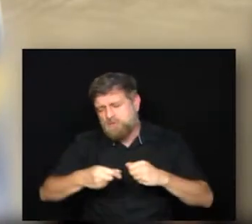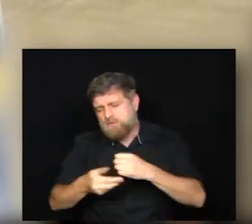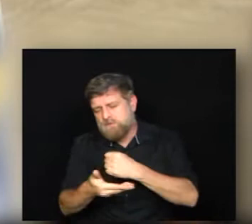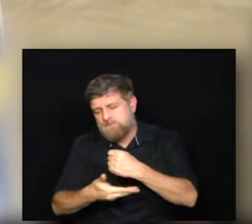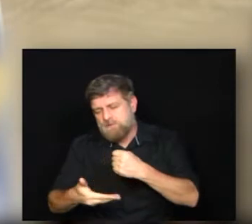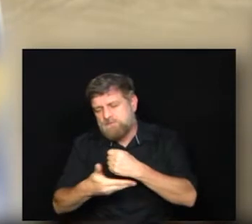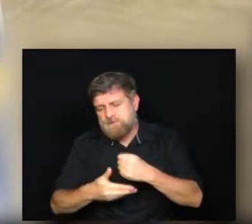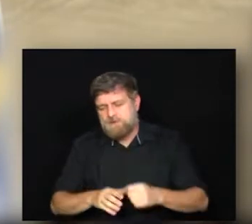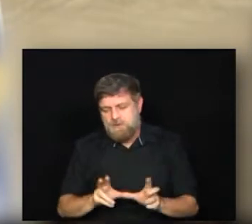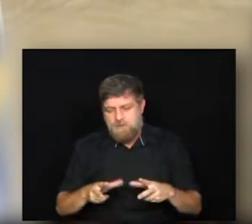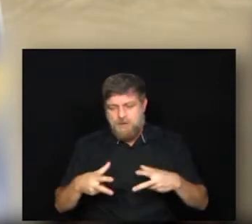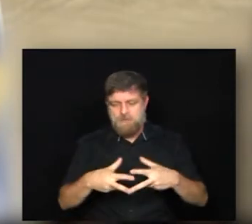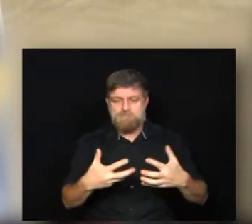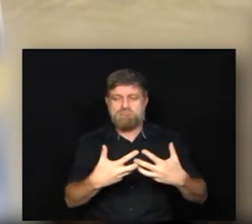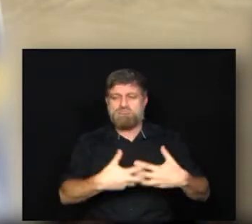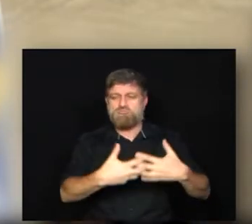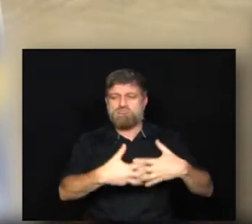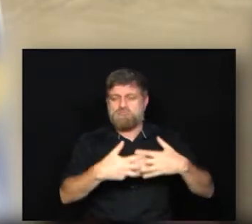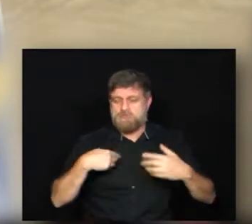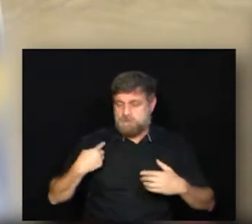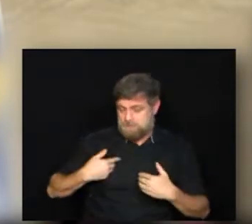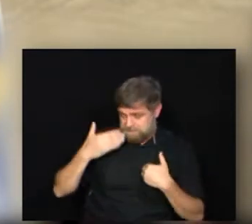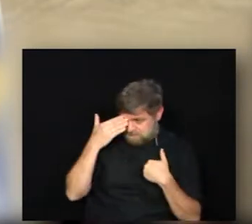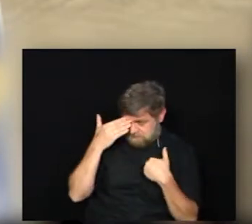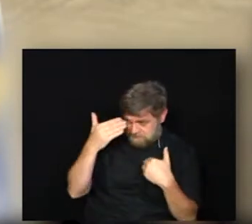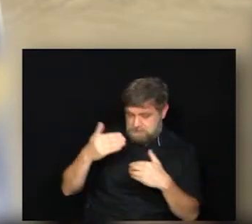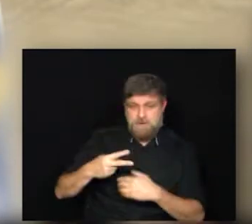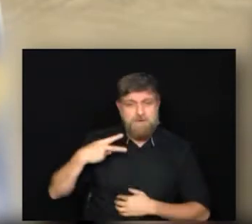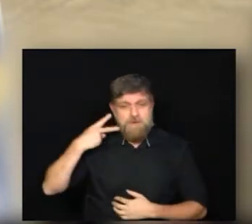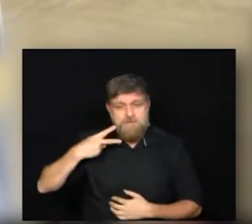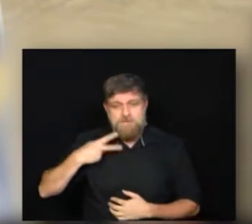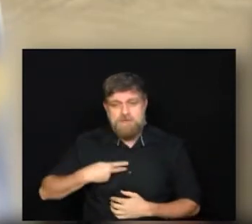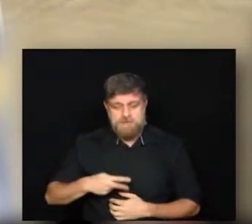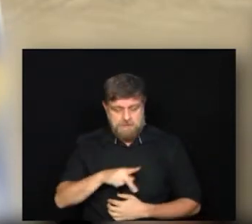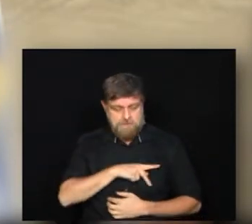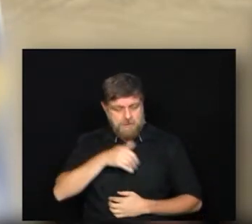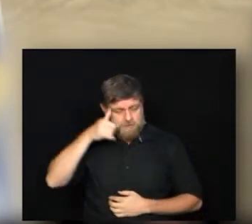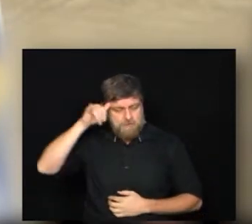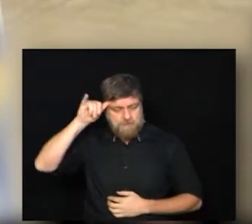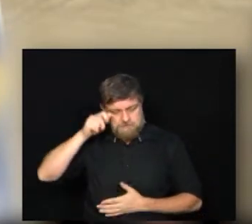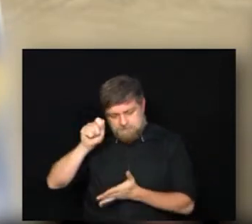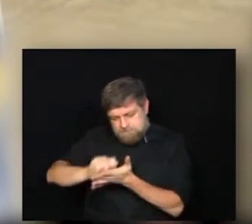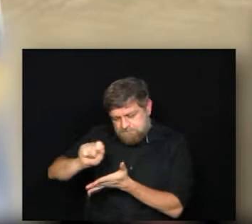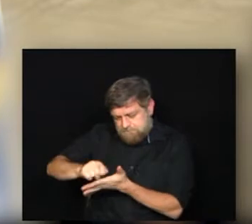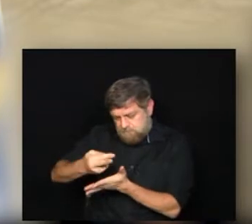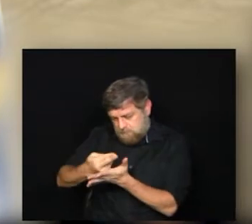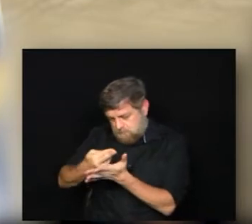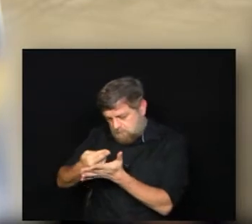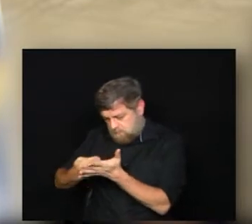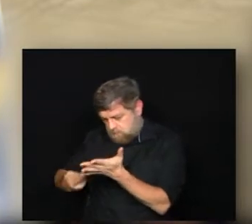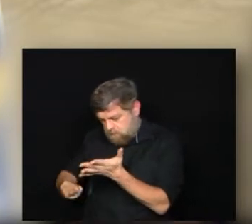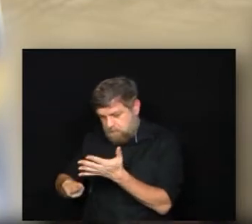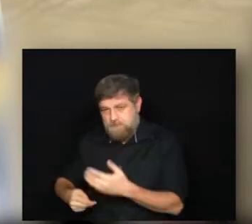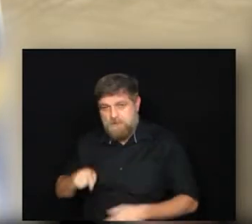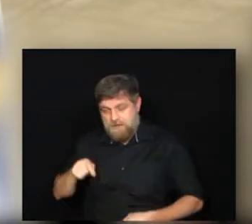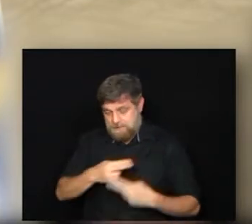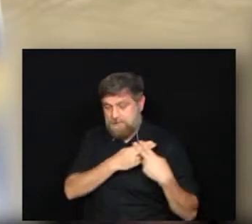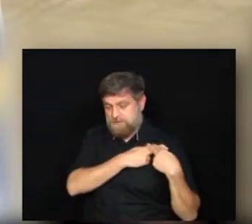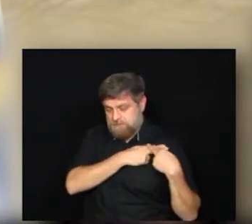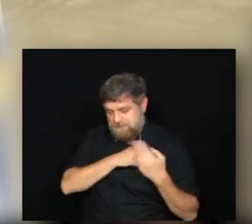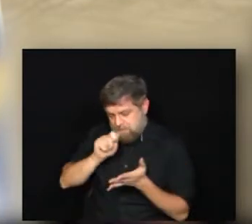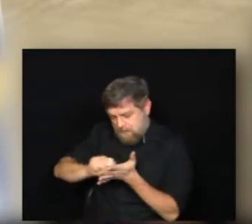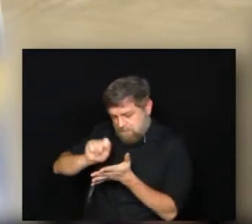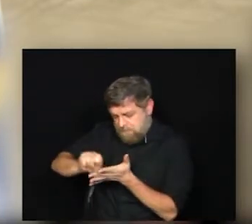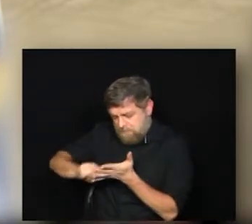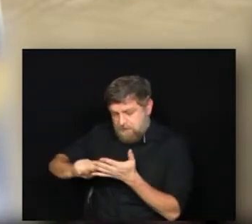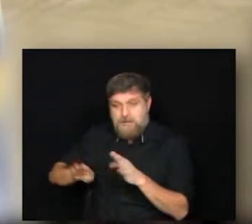para que a comissão funcione. Então, nossa gratidão ao vereador Paulo Búfalo, que foi o relator, né, está sendo o relator desta comissão que se encerra hoje,